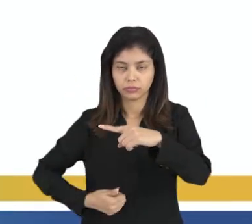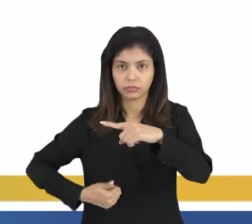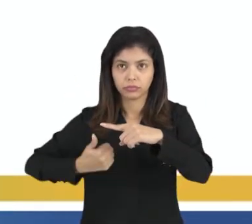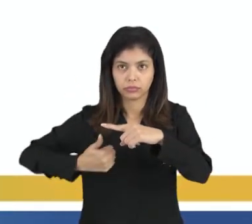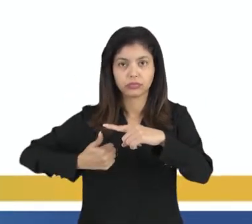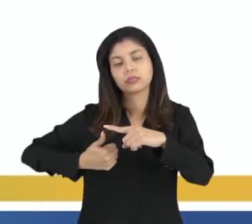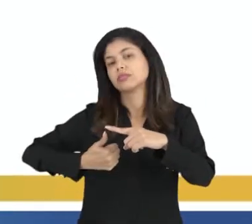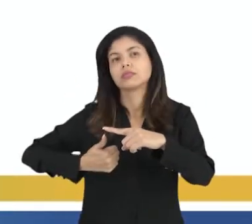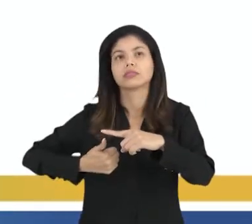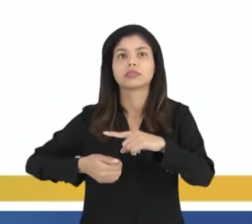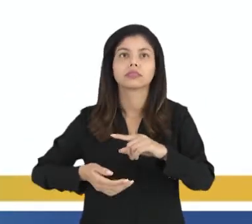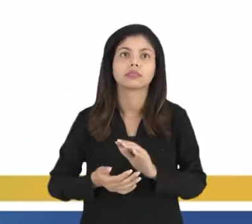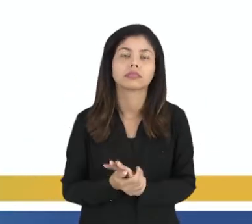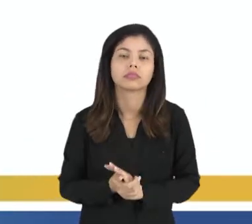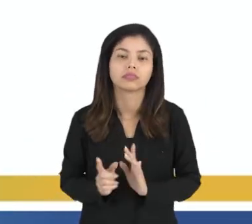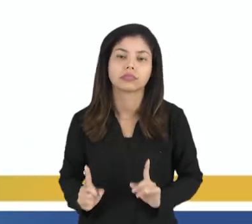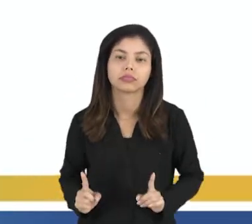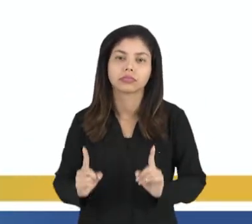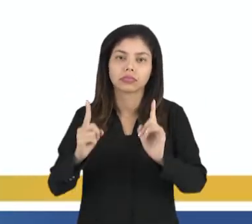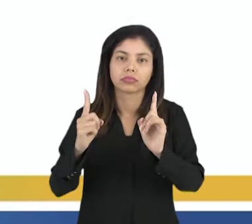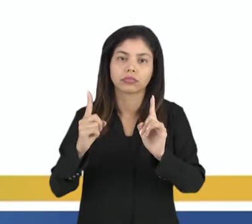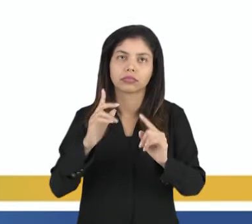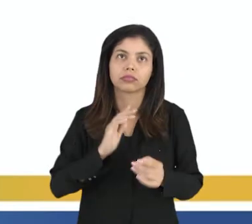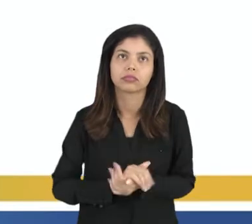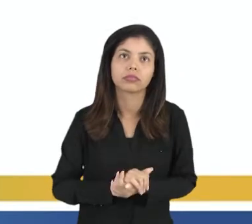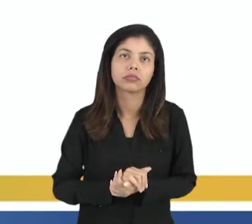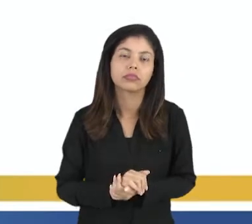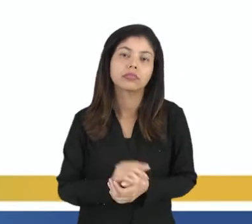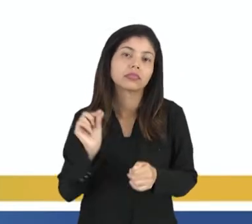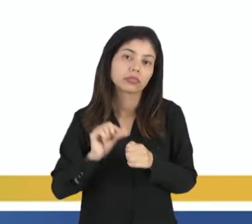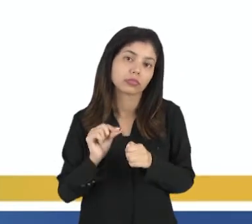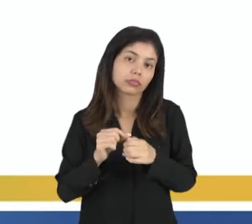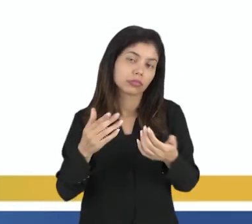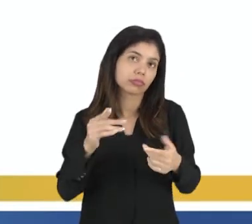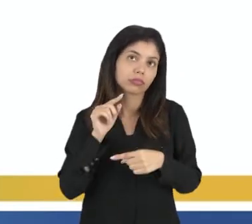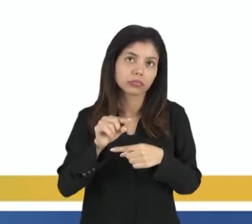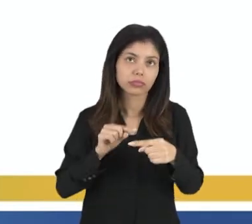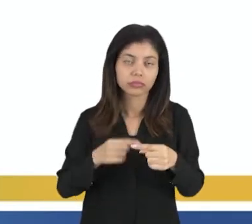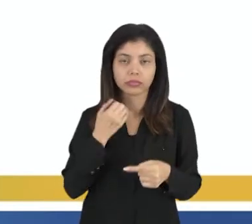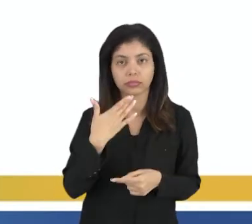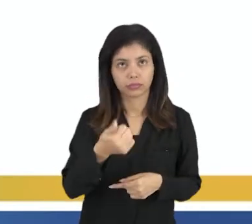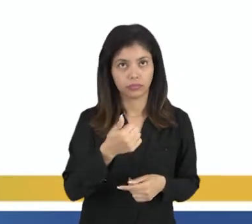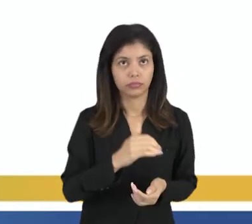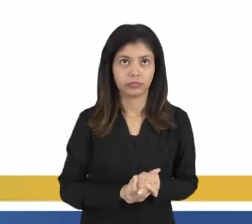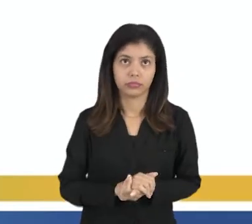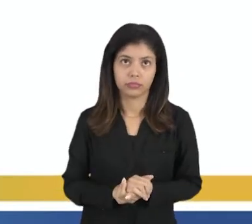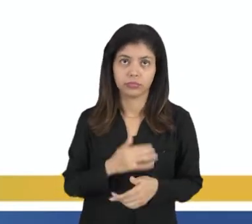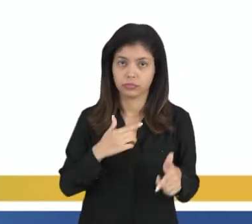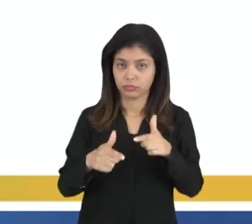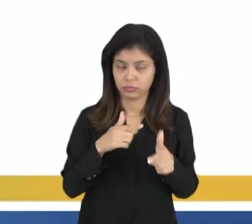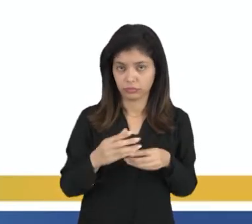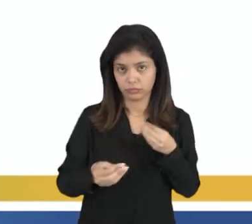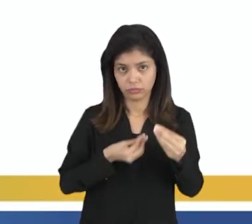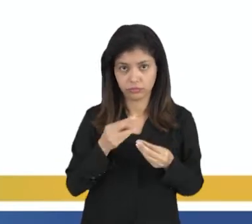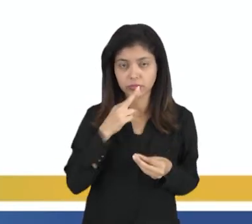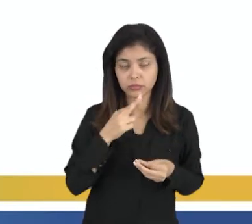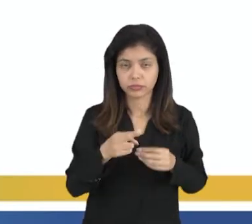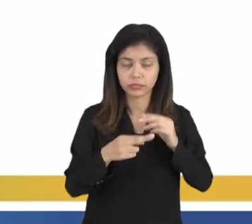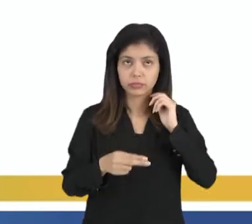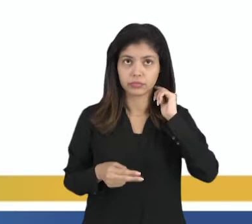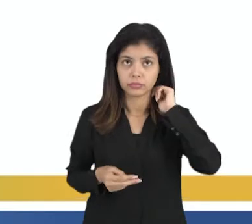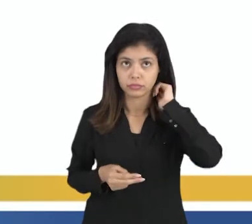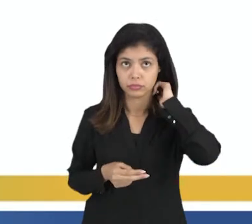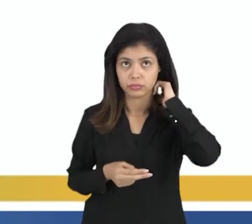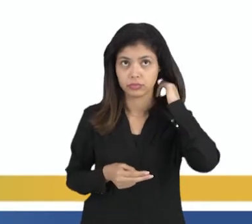ela realizou e dividir pela quantidade de calor que foi fornecido. Tudo bem? E o trabalho, como é que eu calculo o trabalho? Que